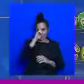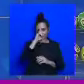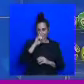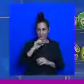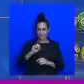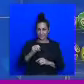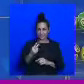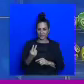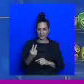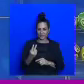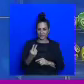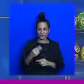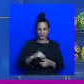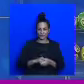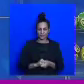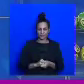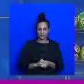amarela.